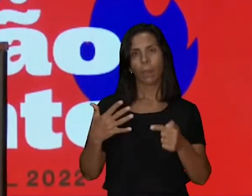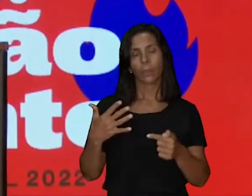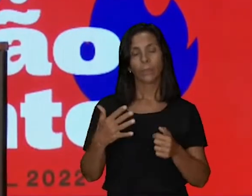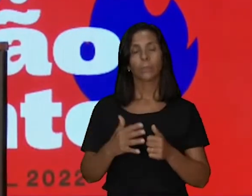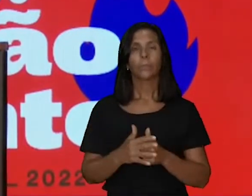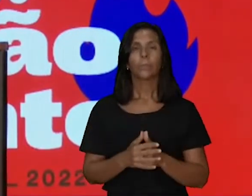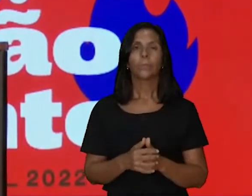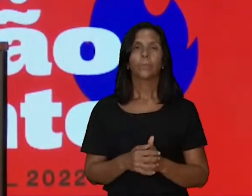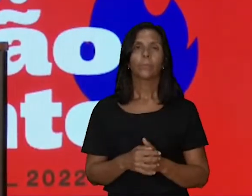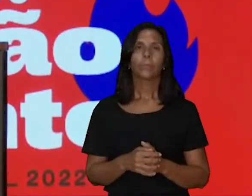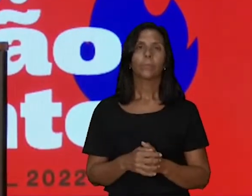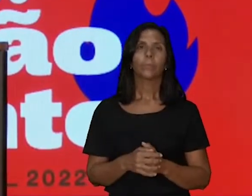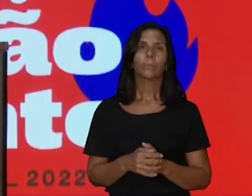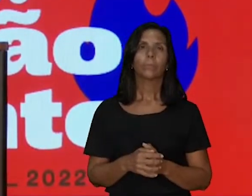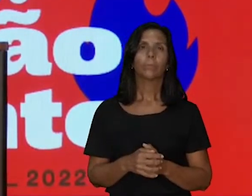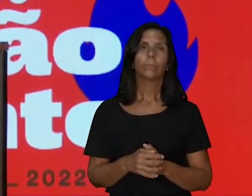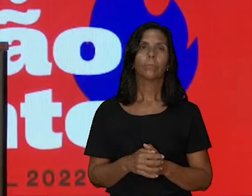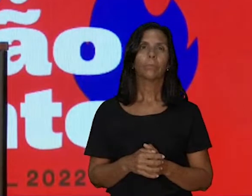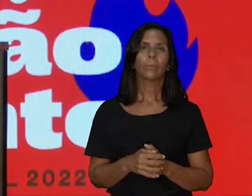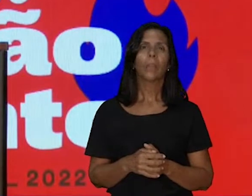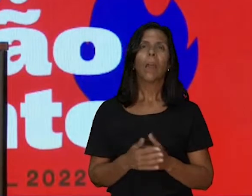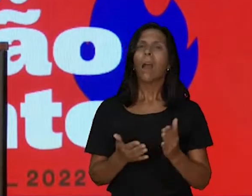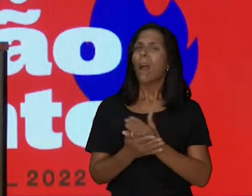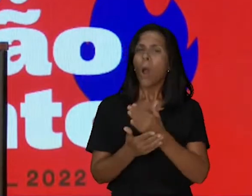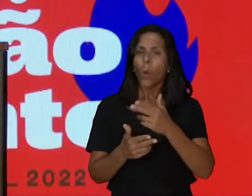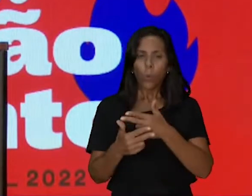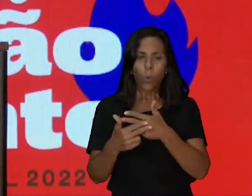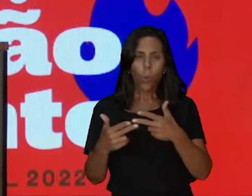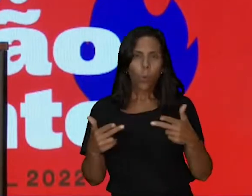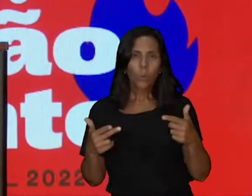só, elas não são necessariamente erradas.